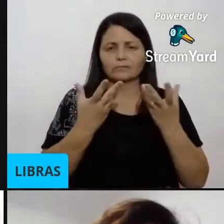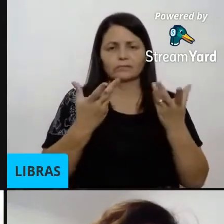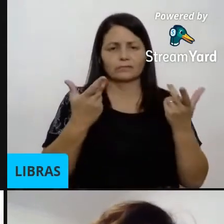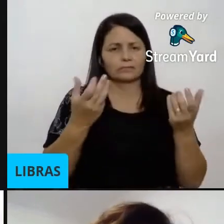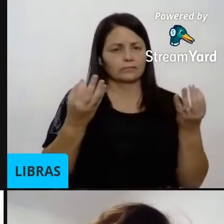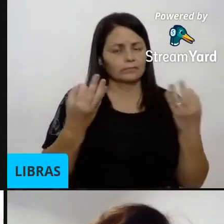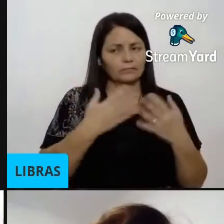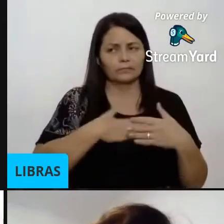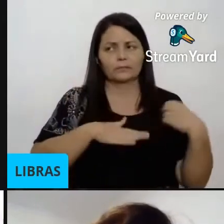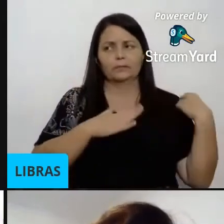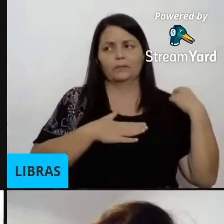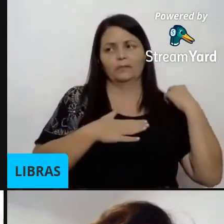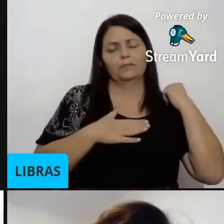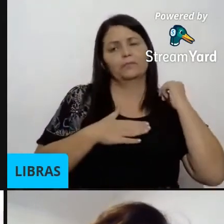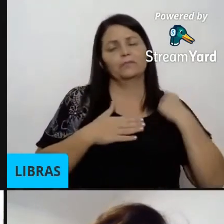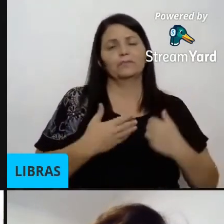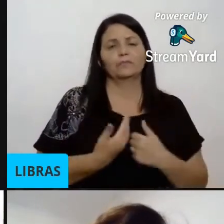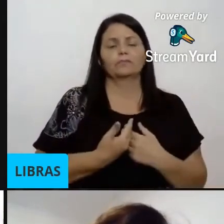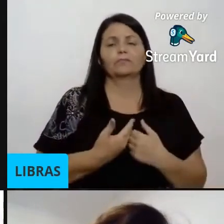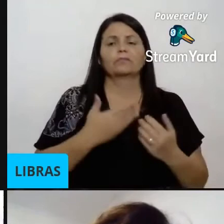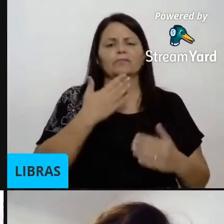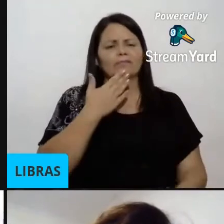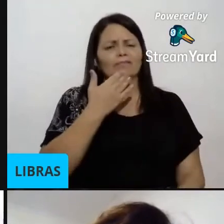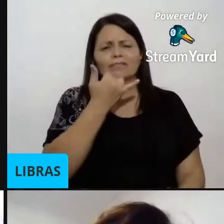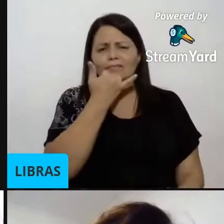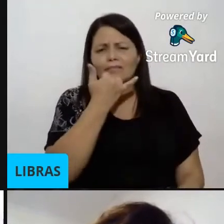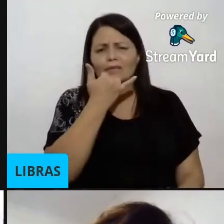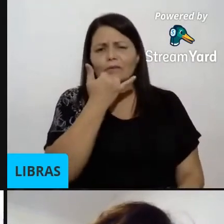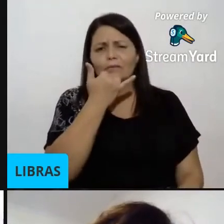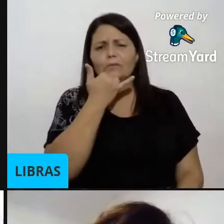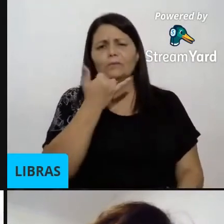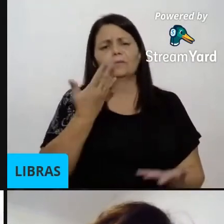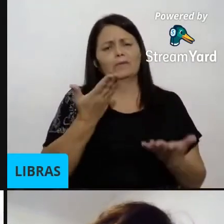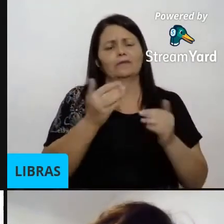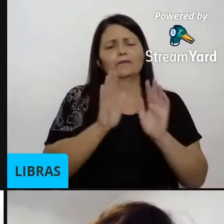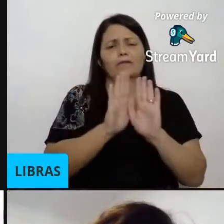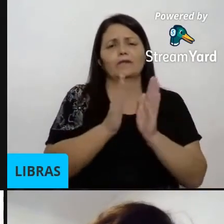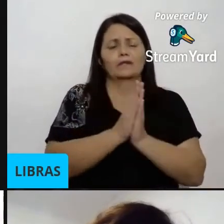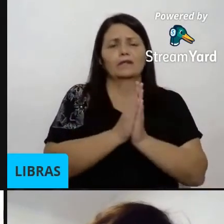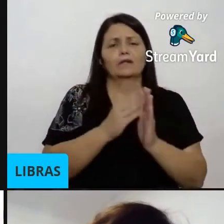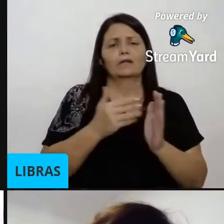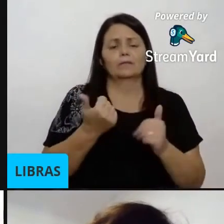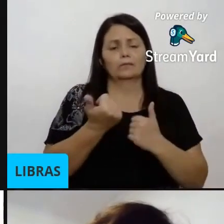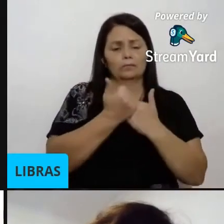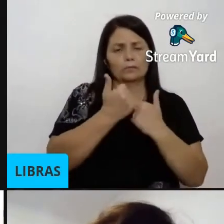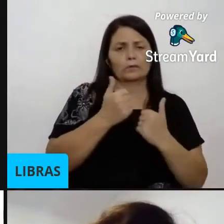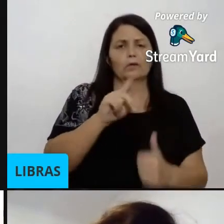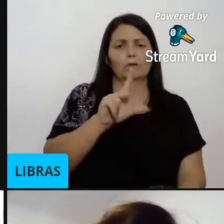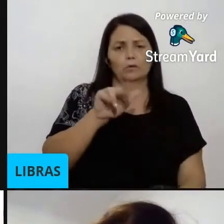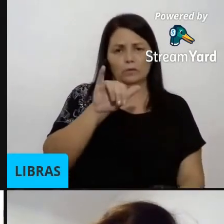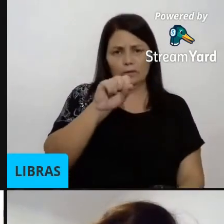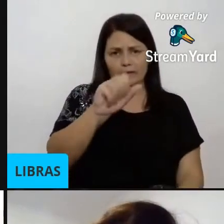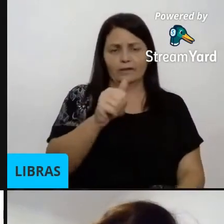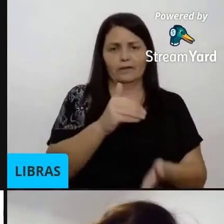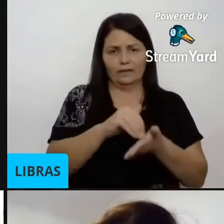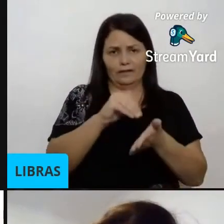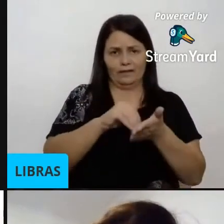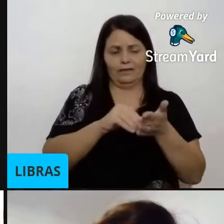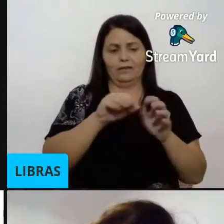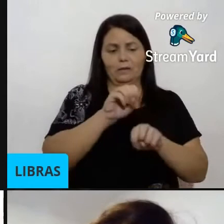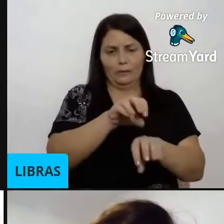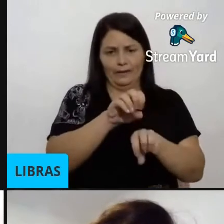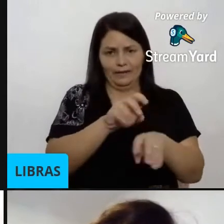muito tranquila. Então, assim, peço desculpas de não estar aqui, pedi para a Luísa para representar a Secretaria de